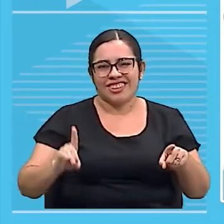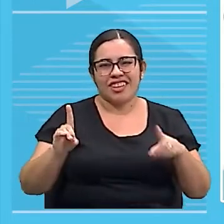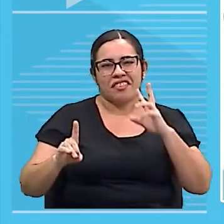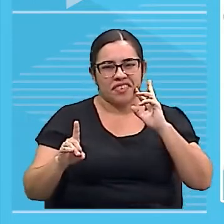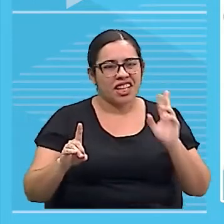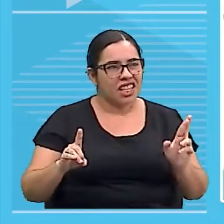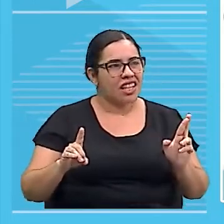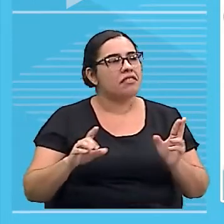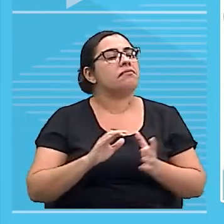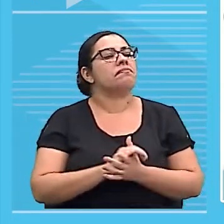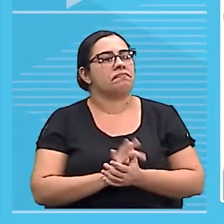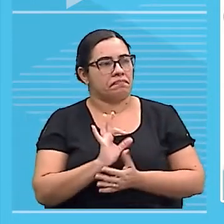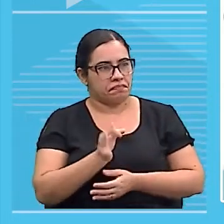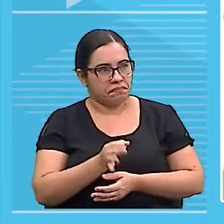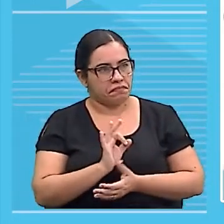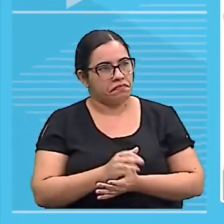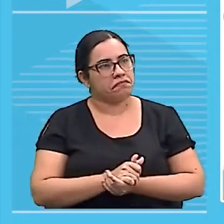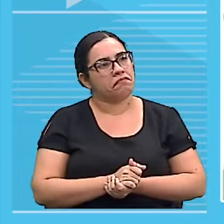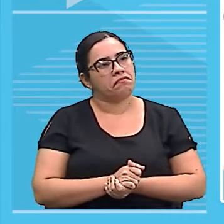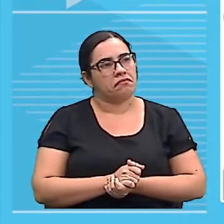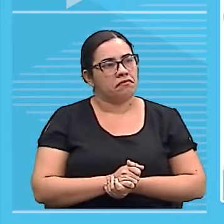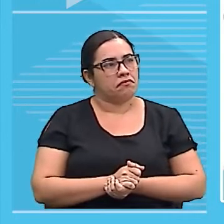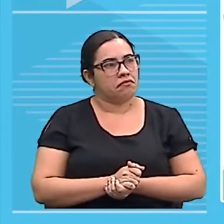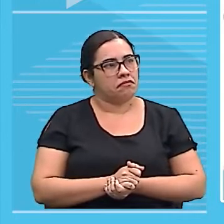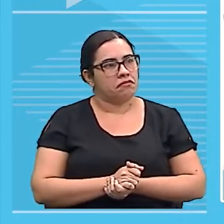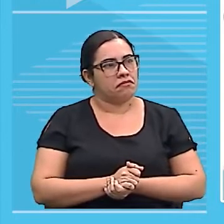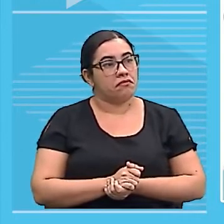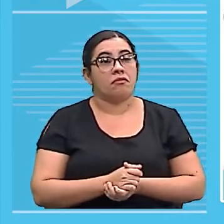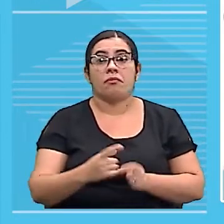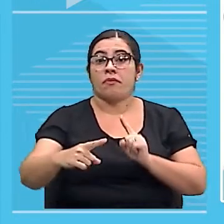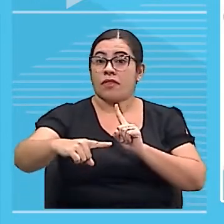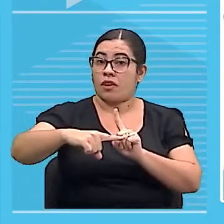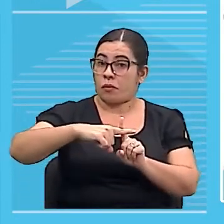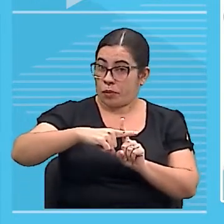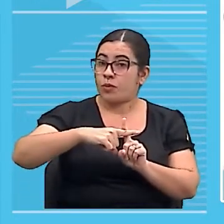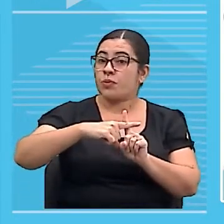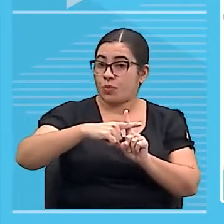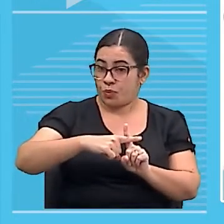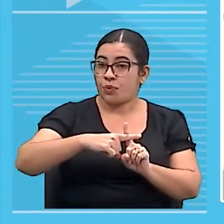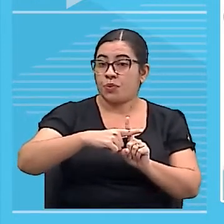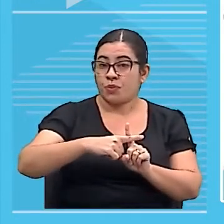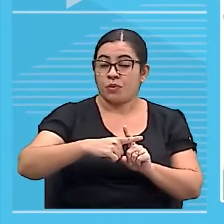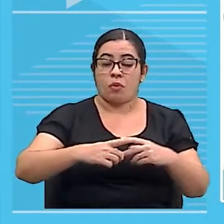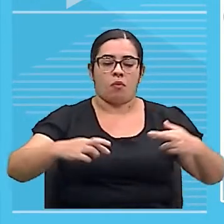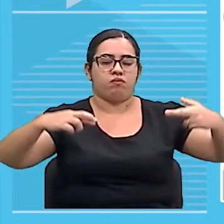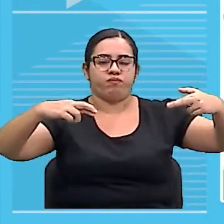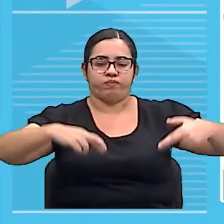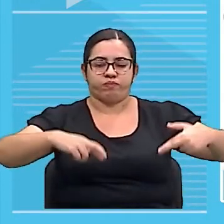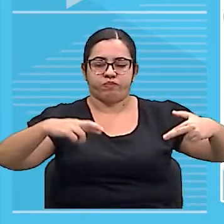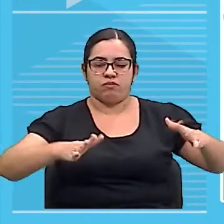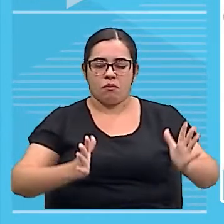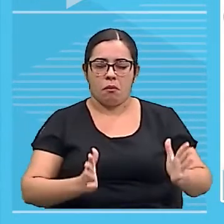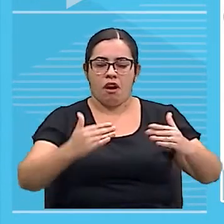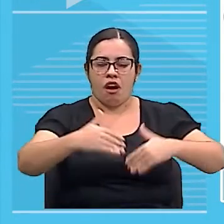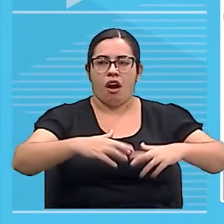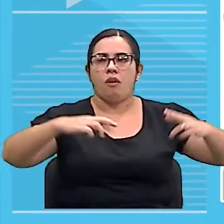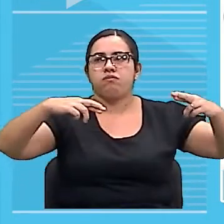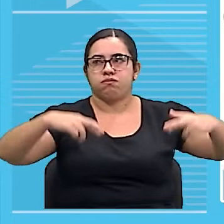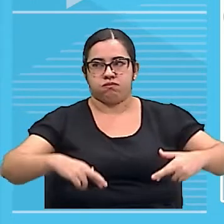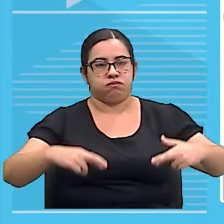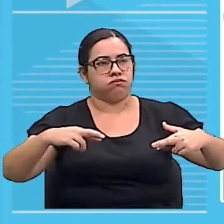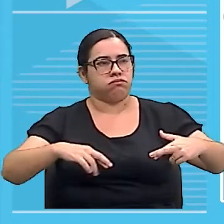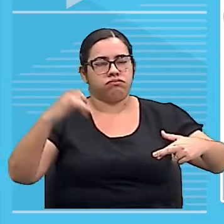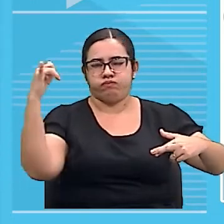você tem o pólo positivo da minha bateria e